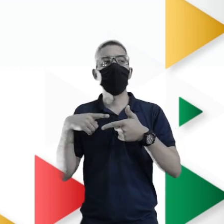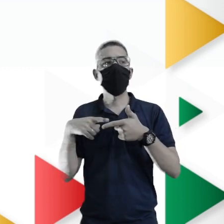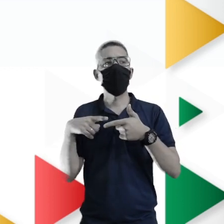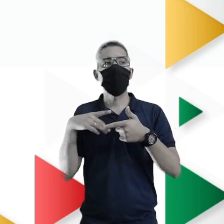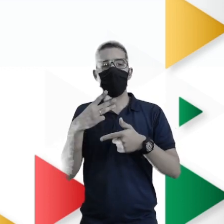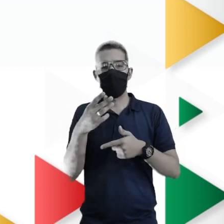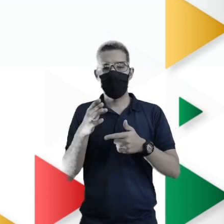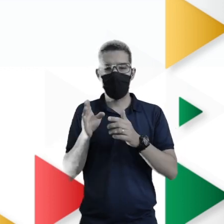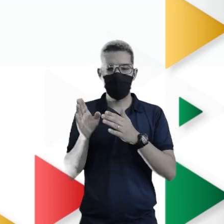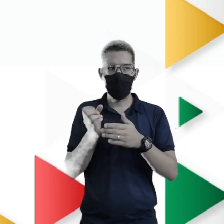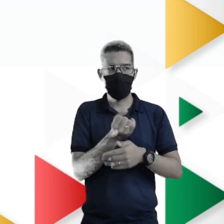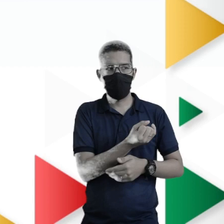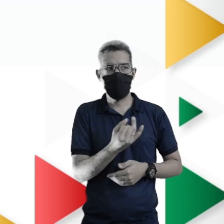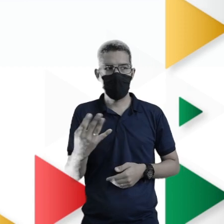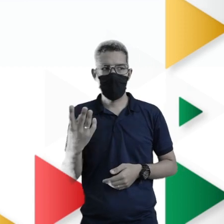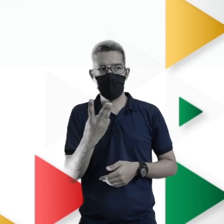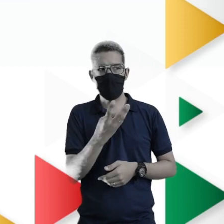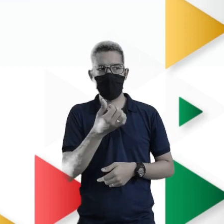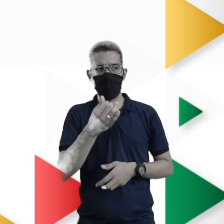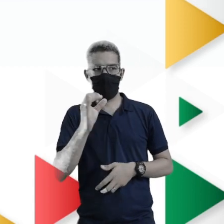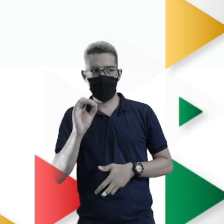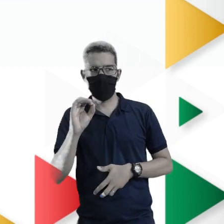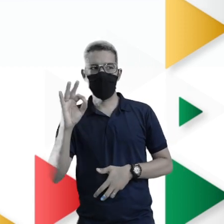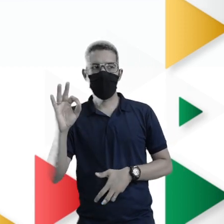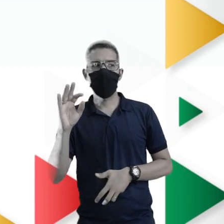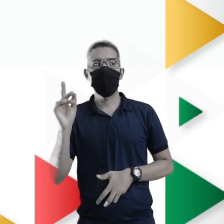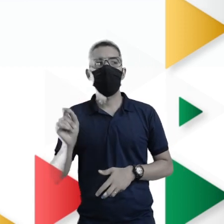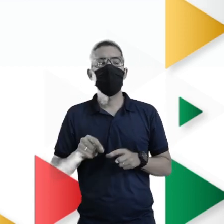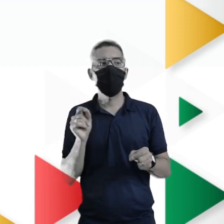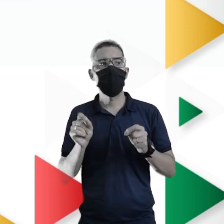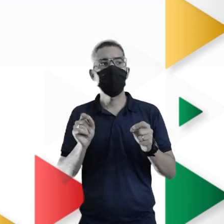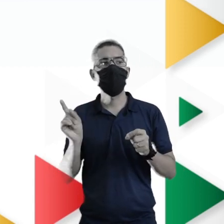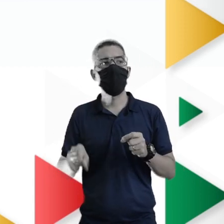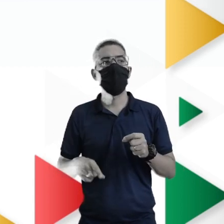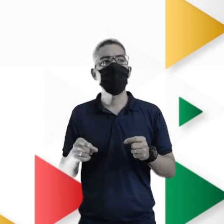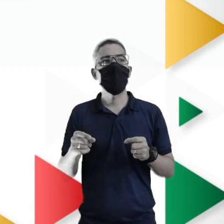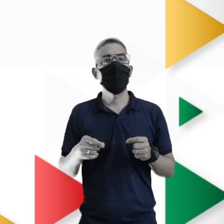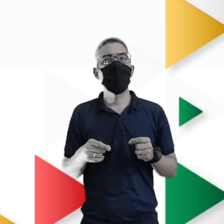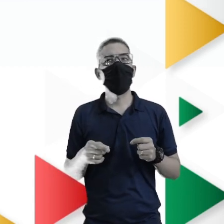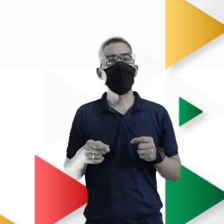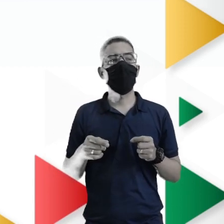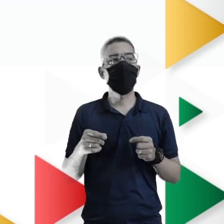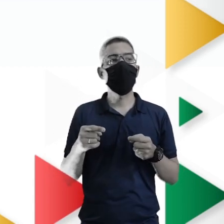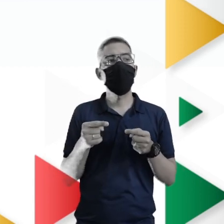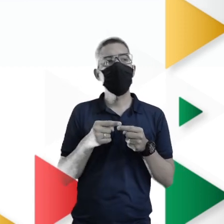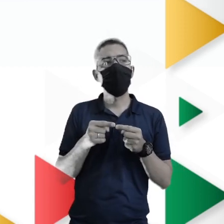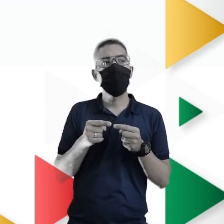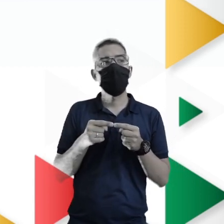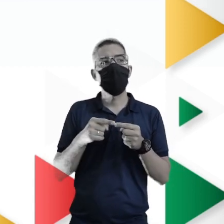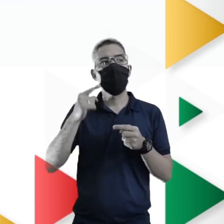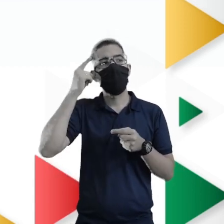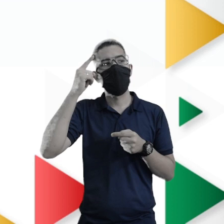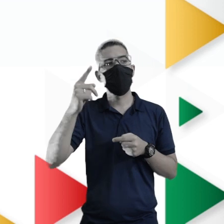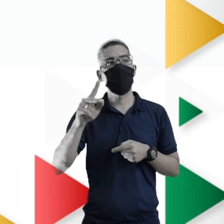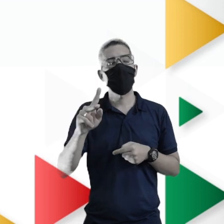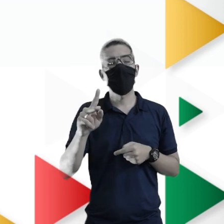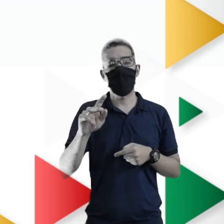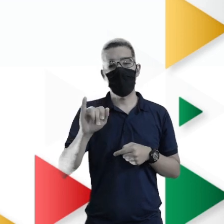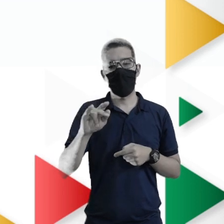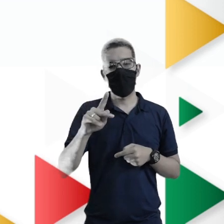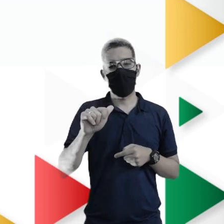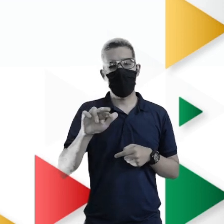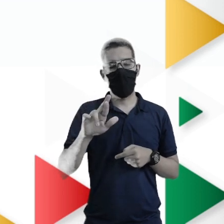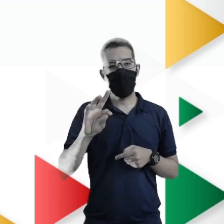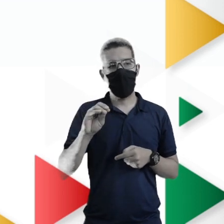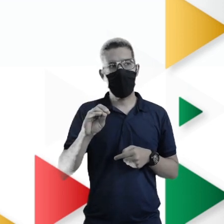iguais, determinamos um grau, que a gente já falou, que foi aquela ideia do nosso querido Hiparco, e aí a partir disso você vai ter